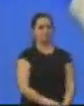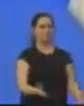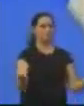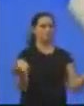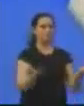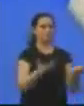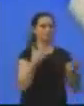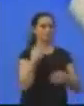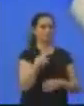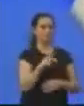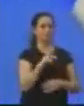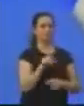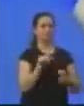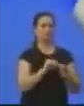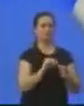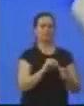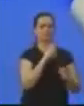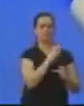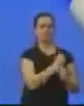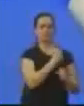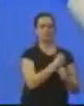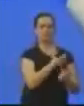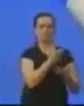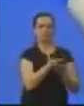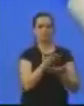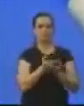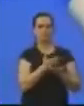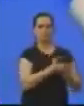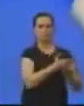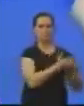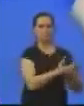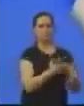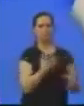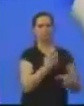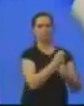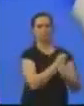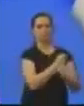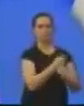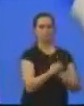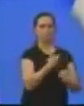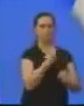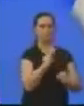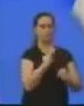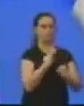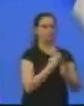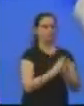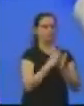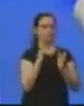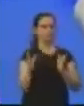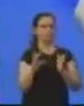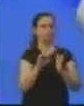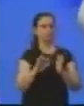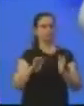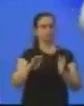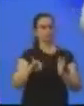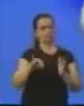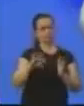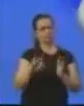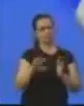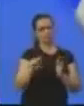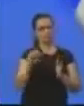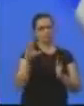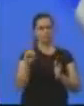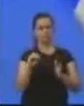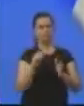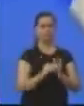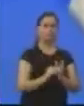Nesse caso, nós vamos fazer o estudo assim. Eu vou calcular alguns valores para a direita de 0 e alguns valores para a esquerda de